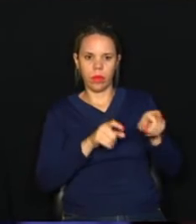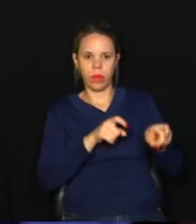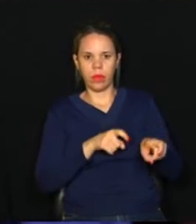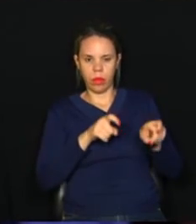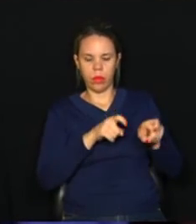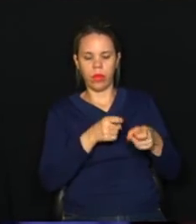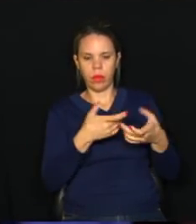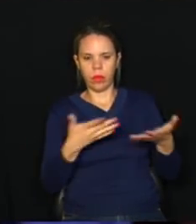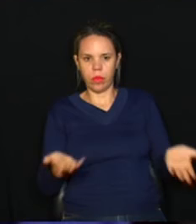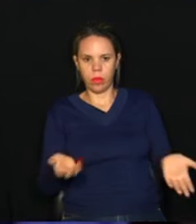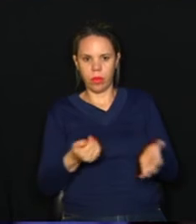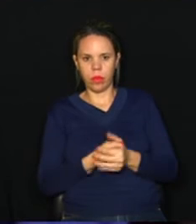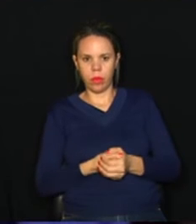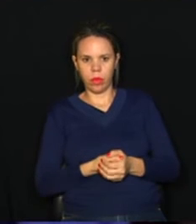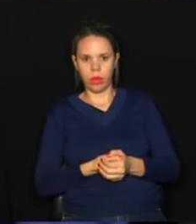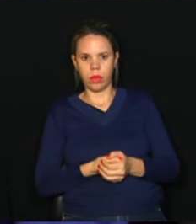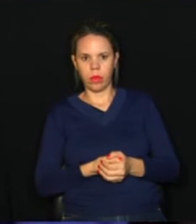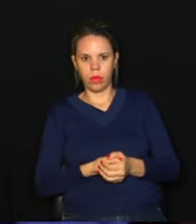agricultores, né?